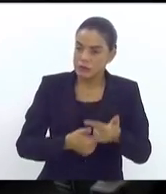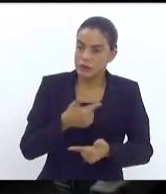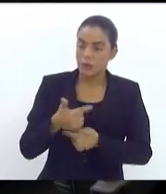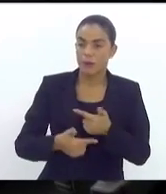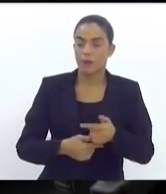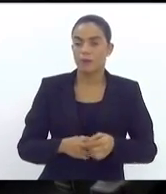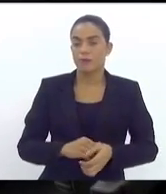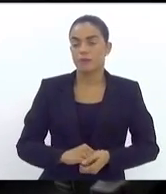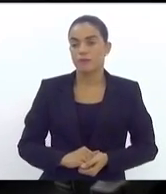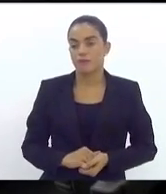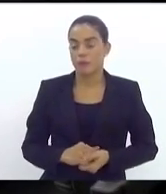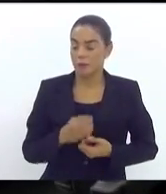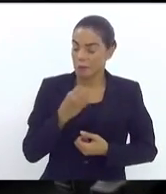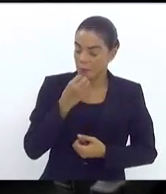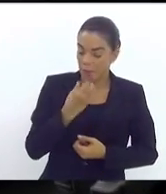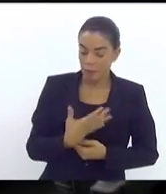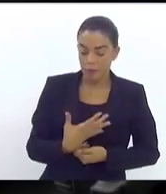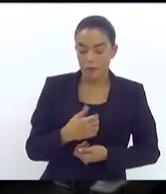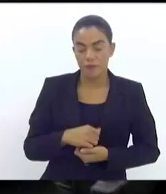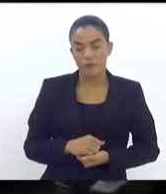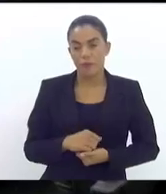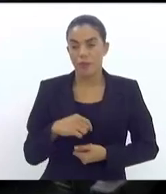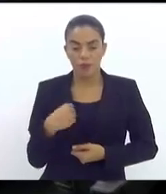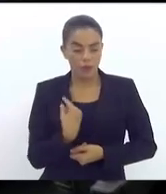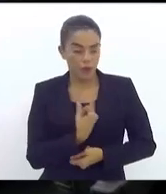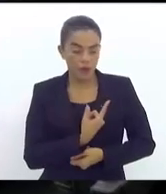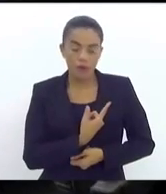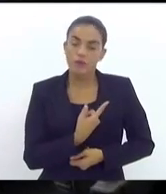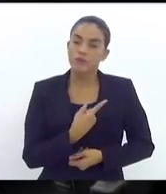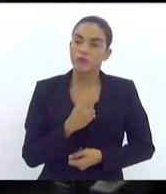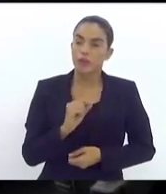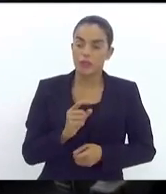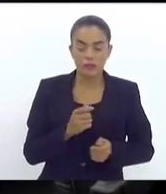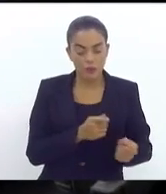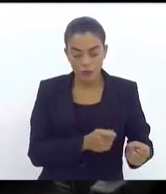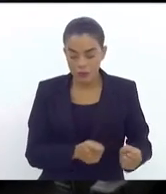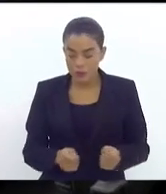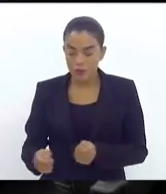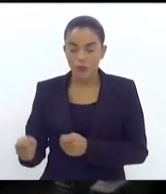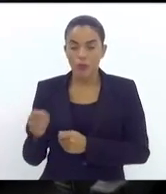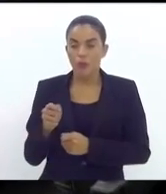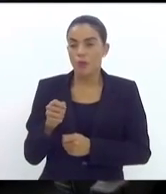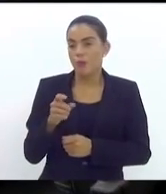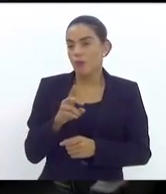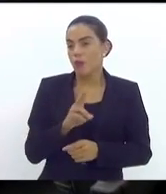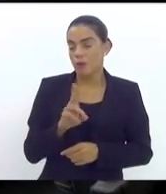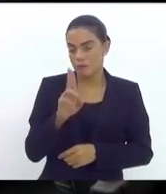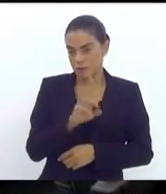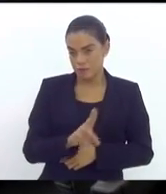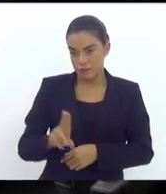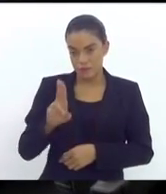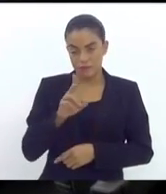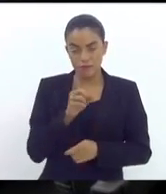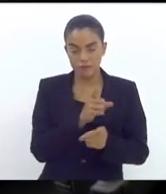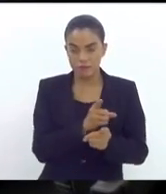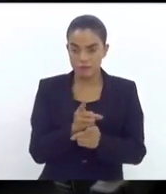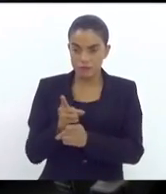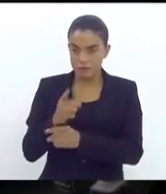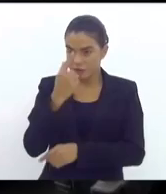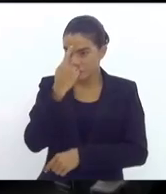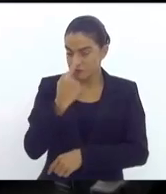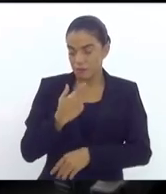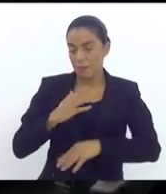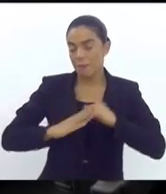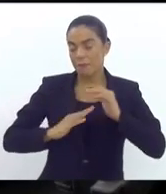feito. Pois bem, entre nós, ao uso corriqueiro do reconhecimento de pessoas nas investigações, soma-se a adoção de